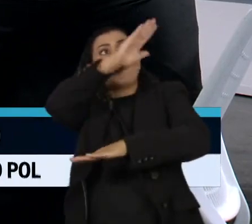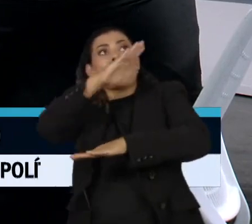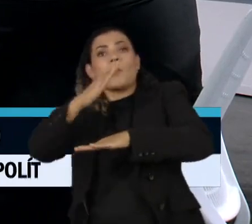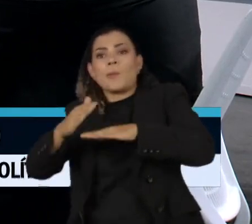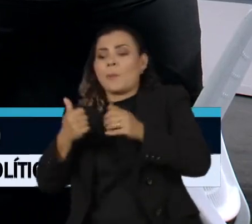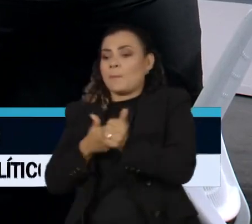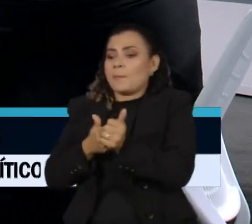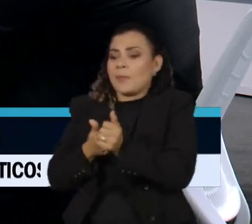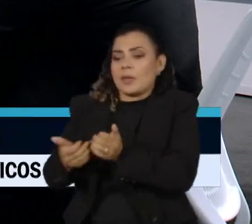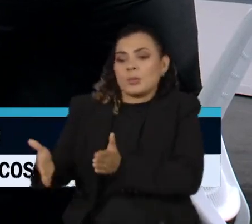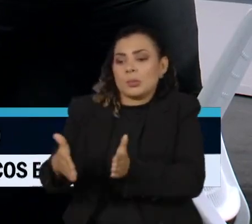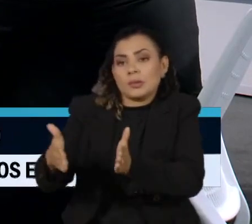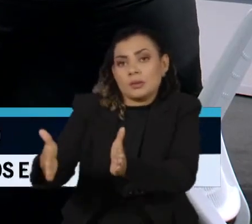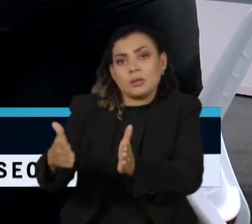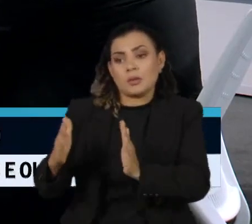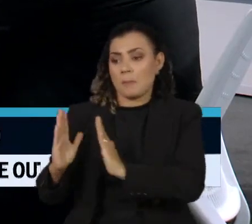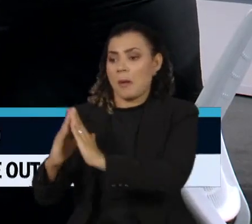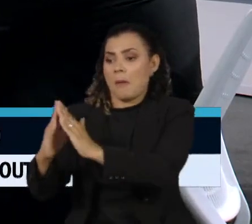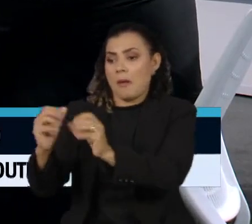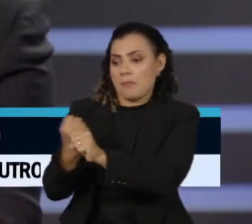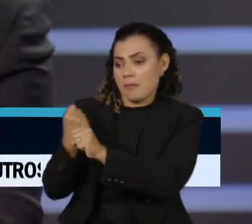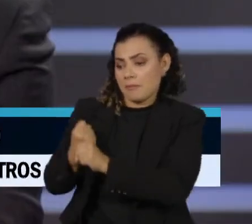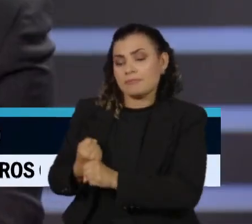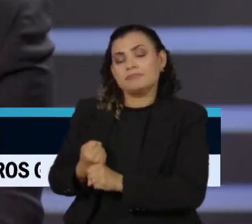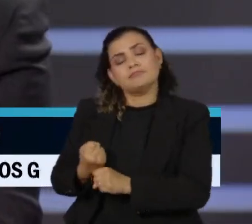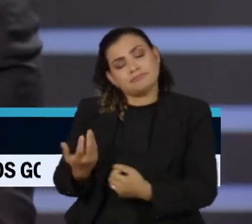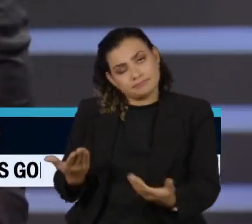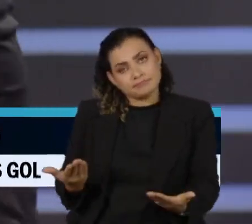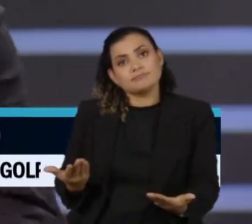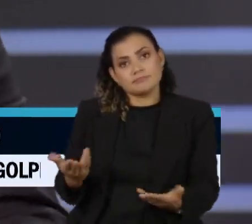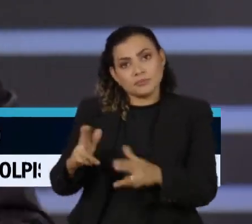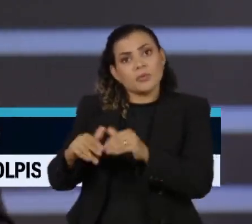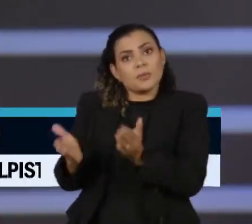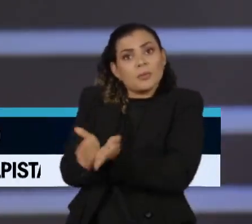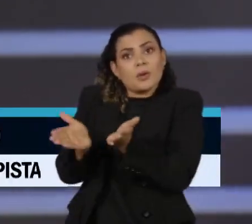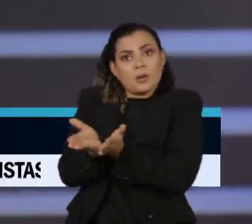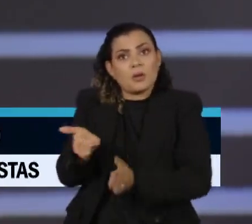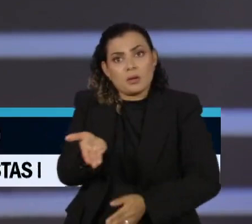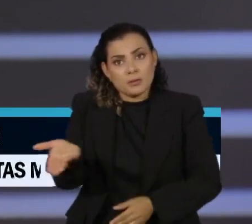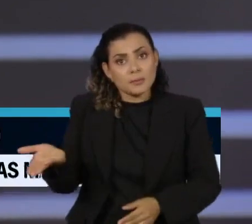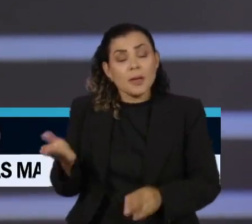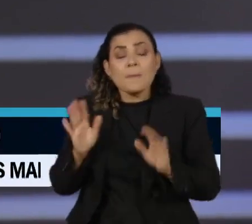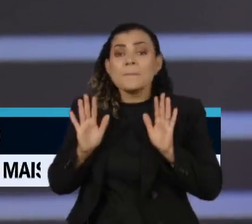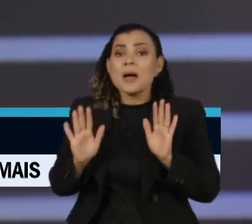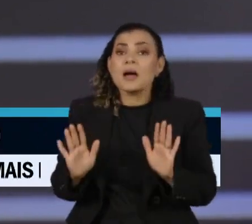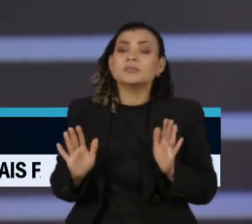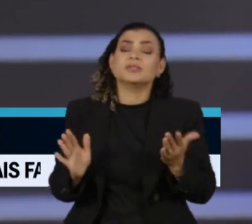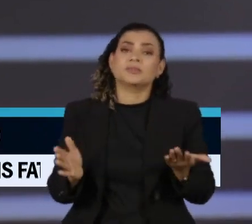de rio, etc, etc. E aí, inclusive, assim, sem